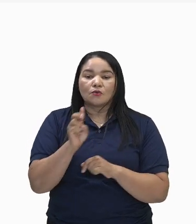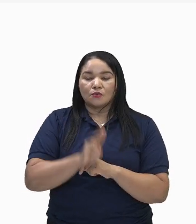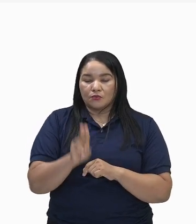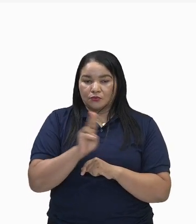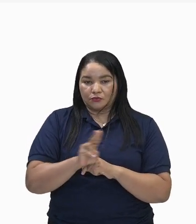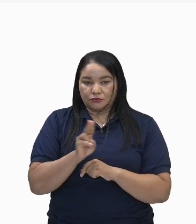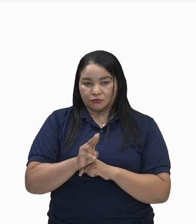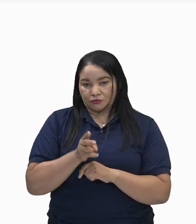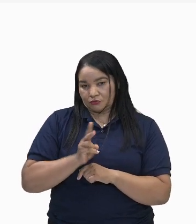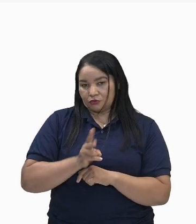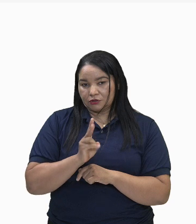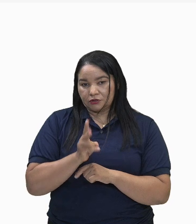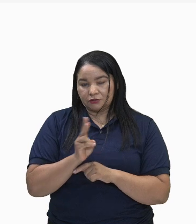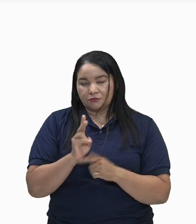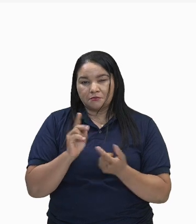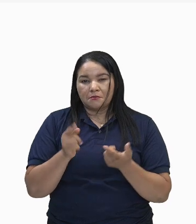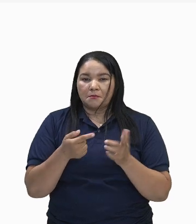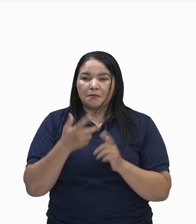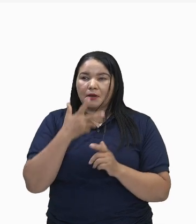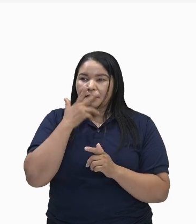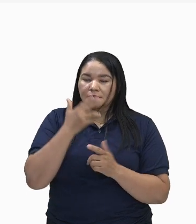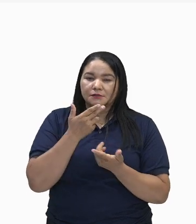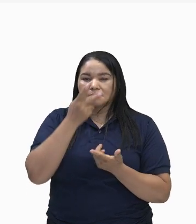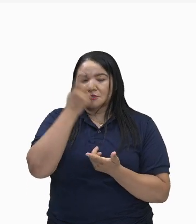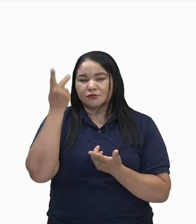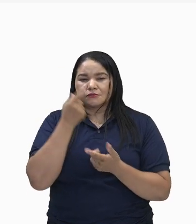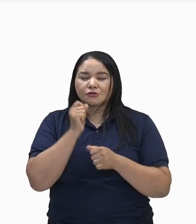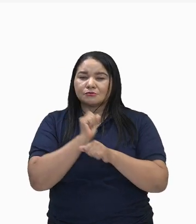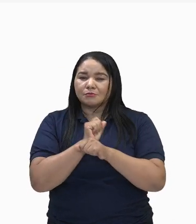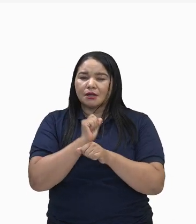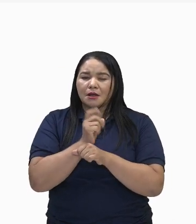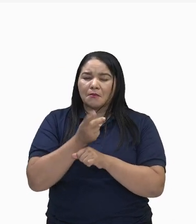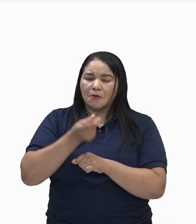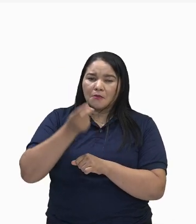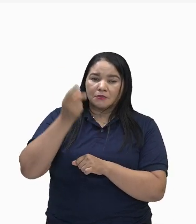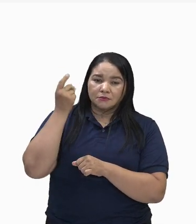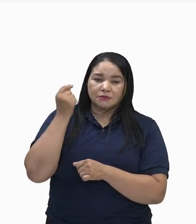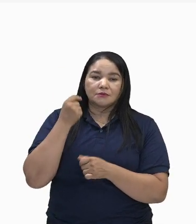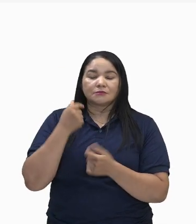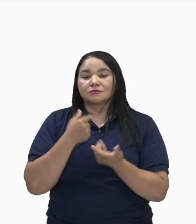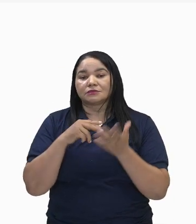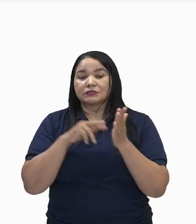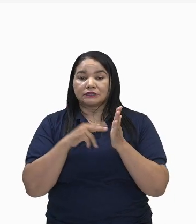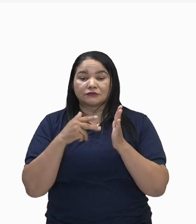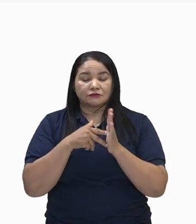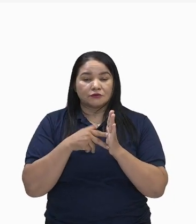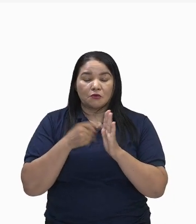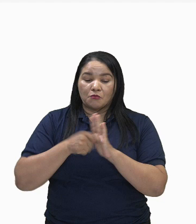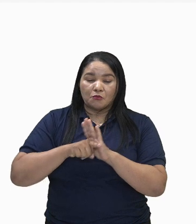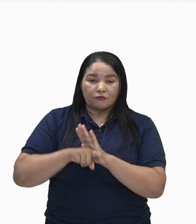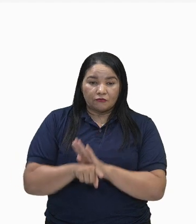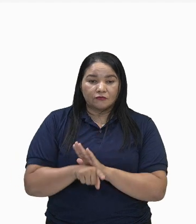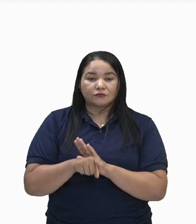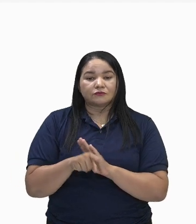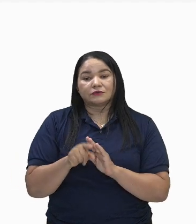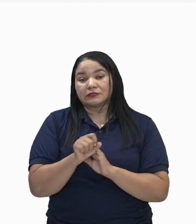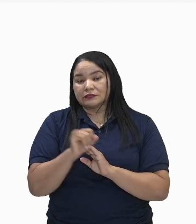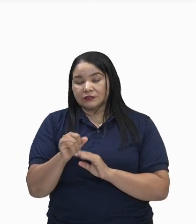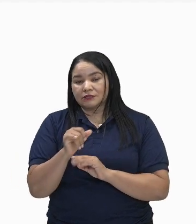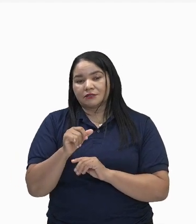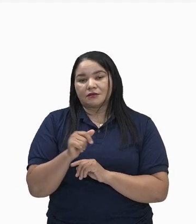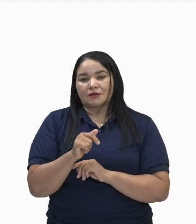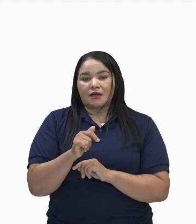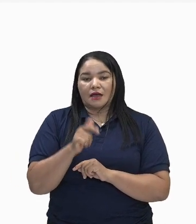a ideia de que a pessoa ficou aguardando por muito tempo, deixando o significado ainda mais profundo do que se não houvesse